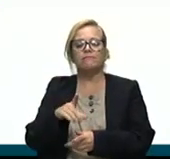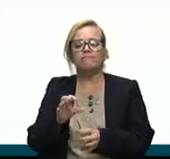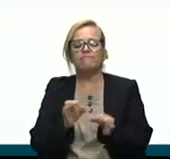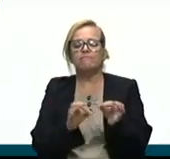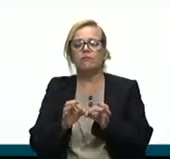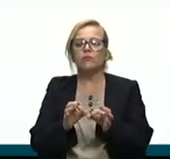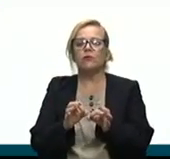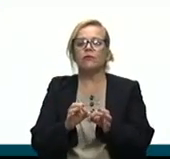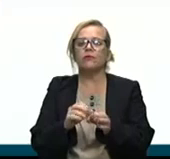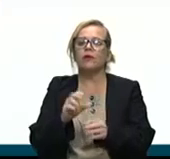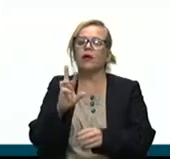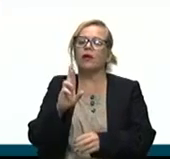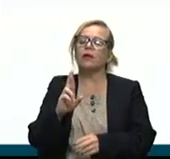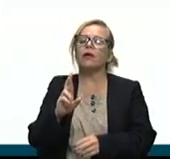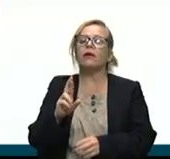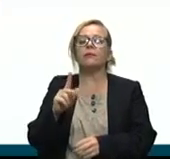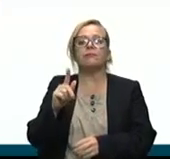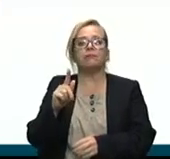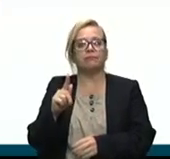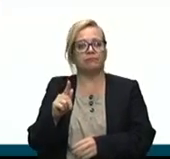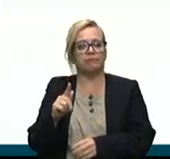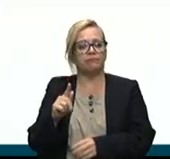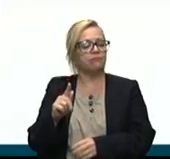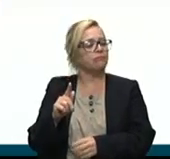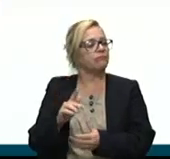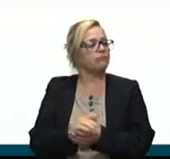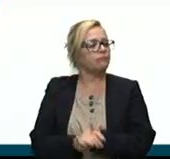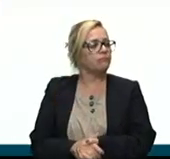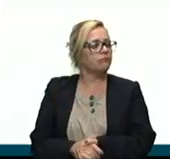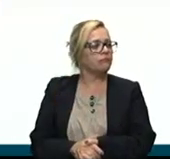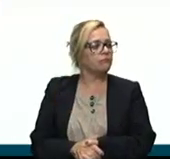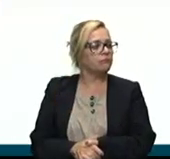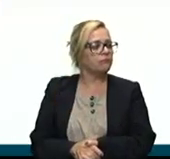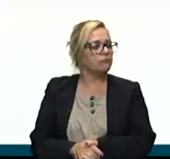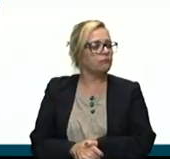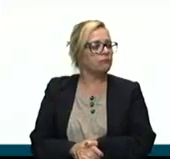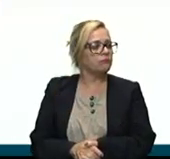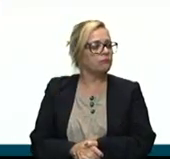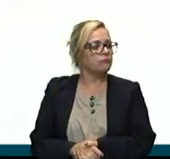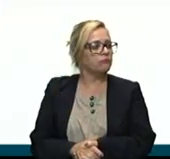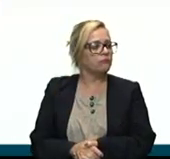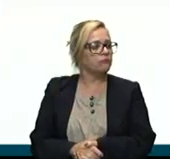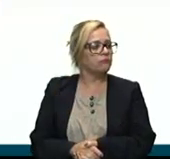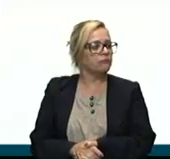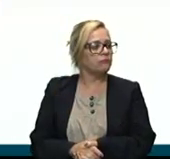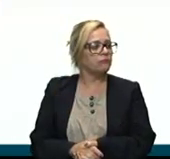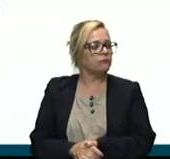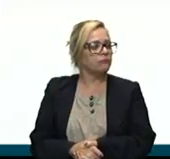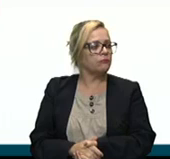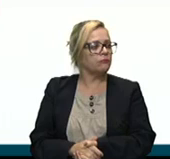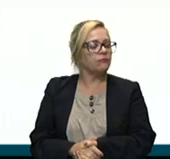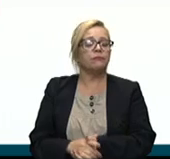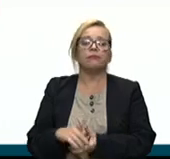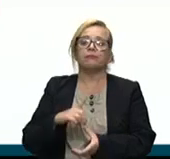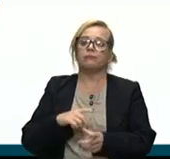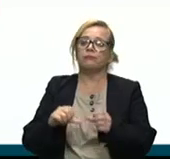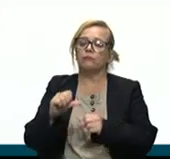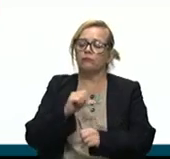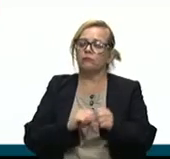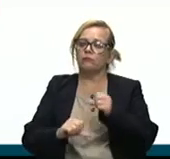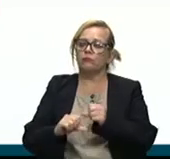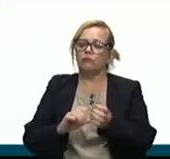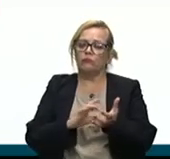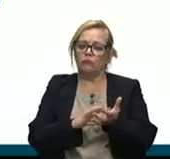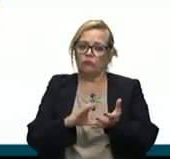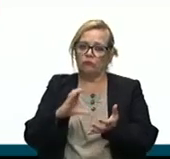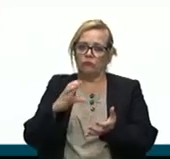reta de regressão. Constroem a expressão algébrica. Porém, existe uma troca na calculadora científica